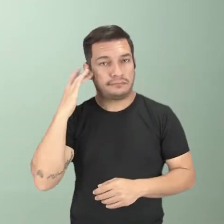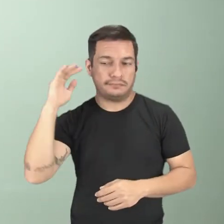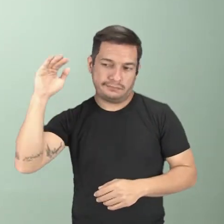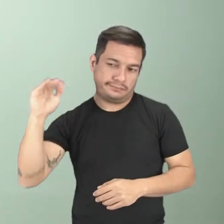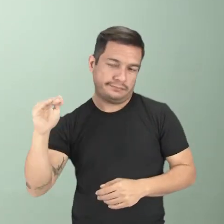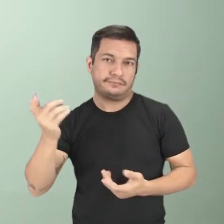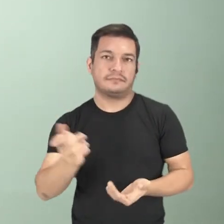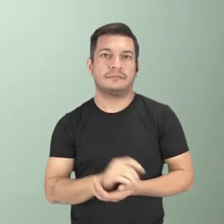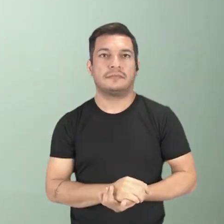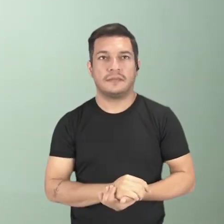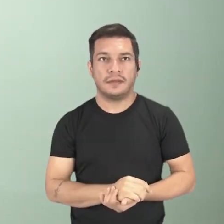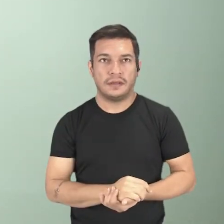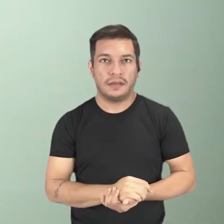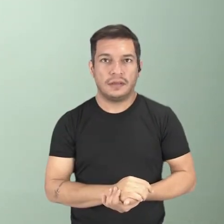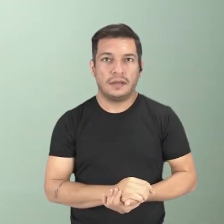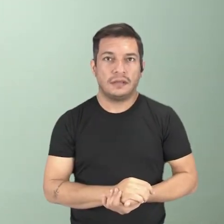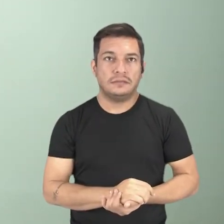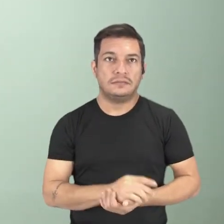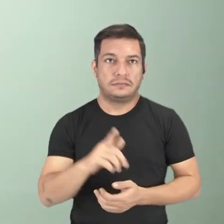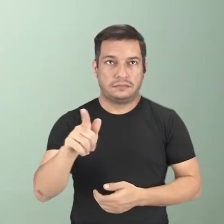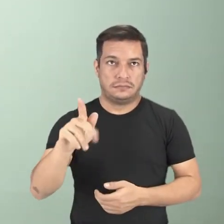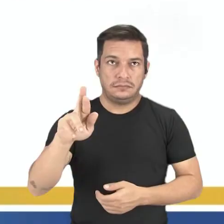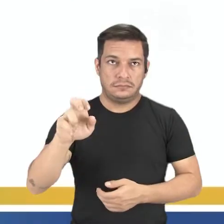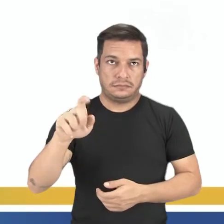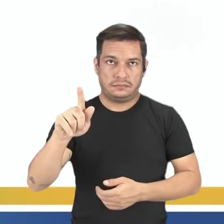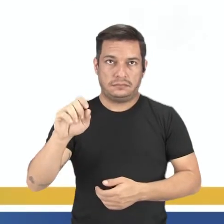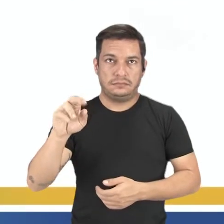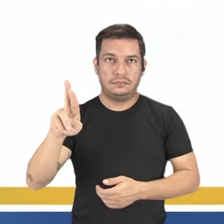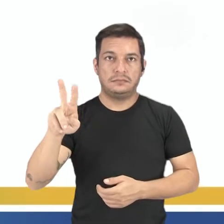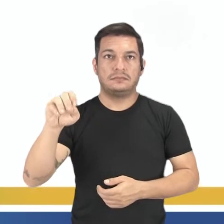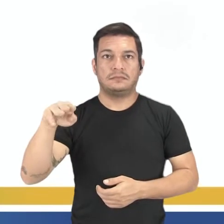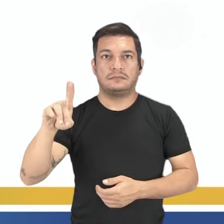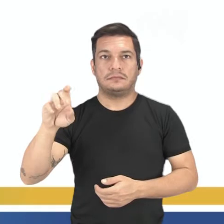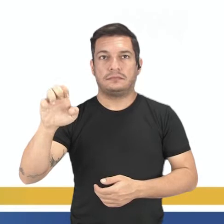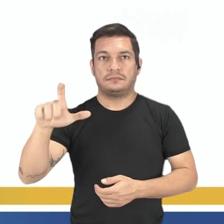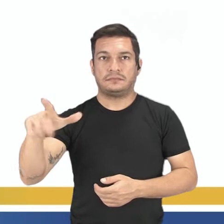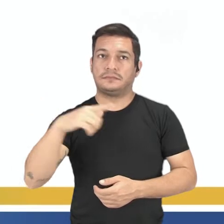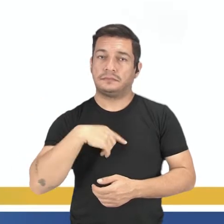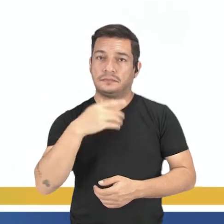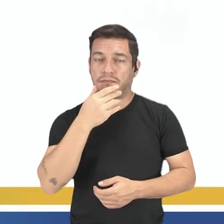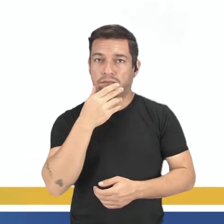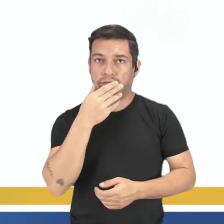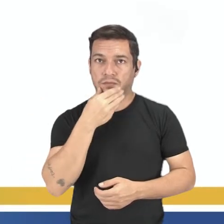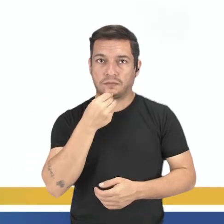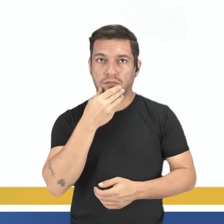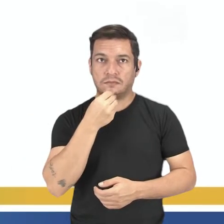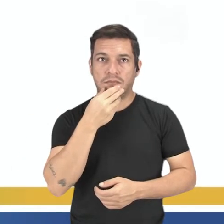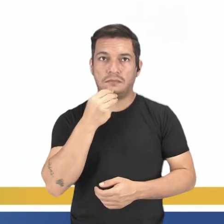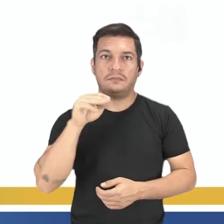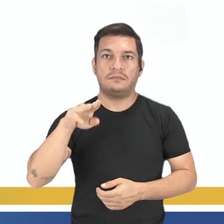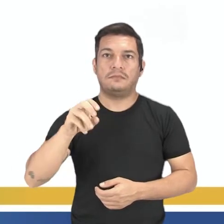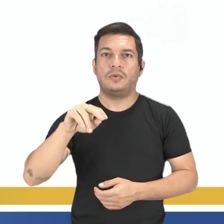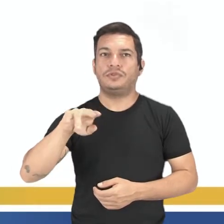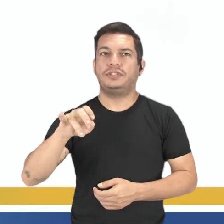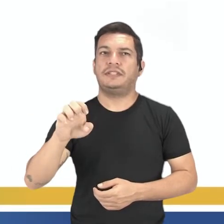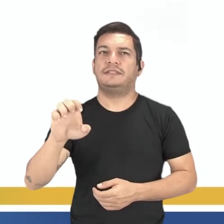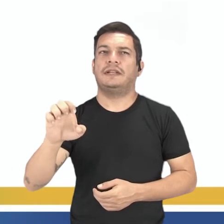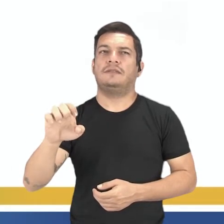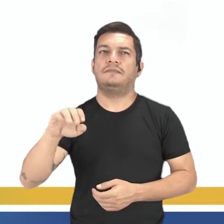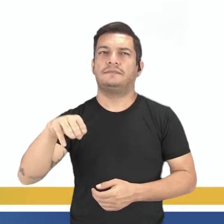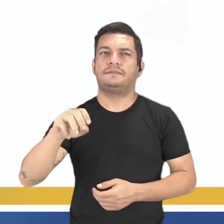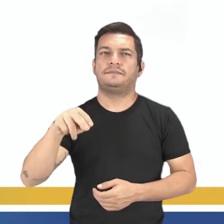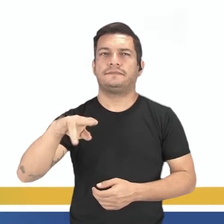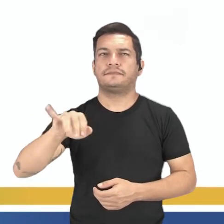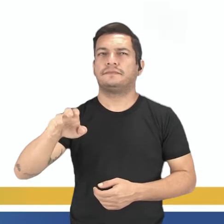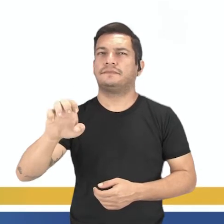bem? Então, Gregor Mendel foi um monge e o principal estudo dele, né, foi os